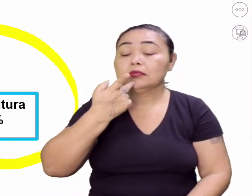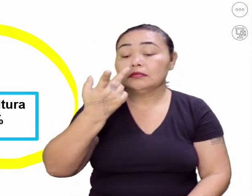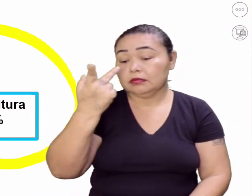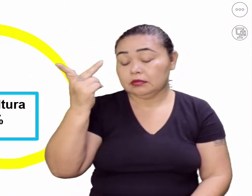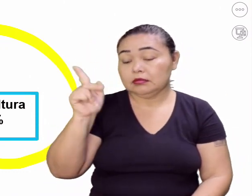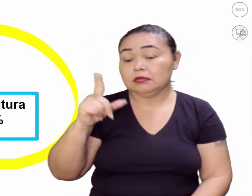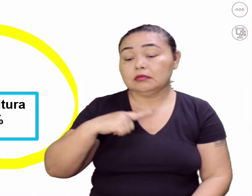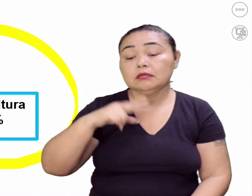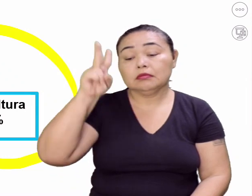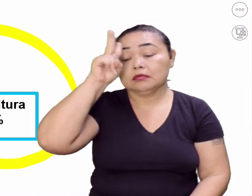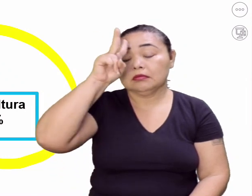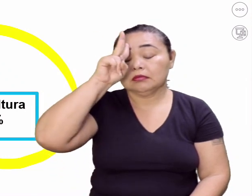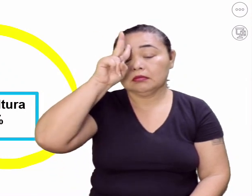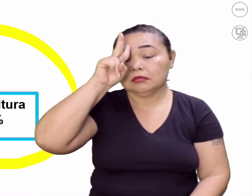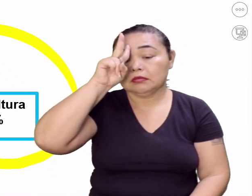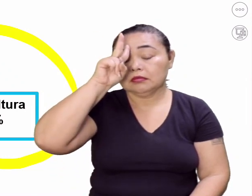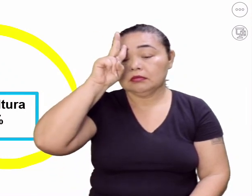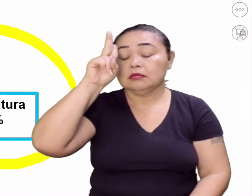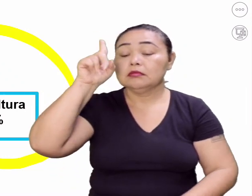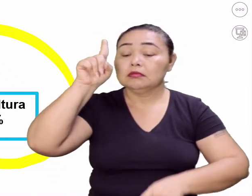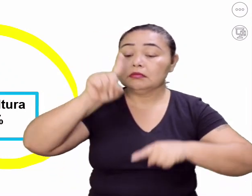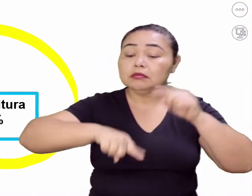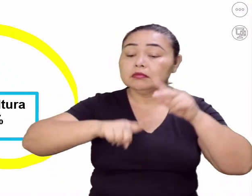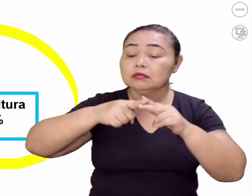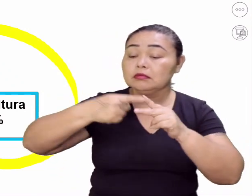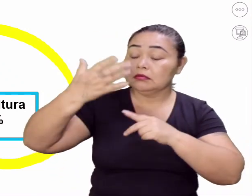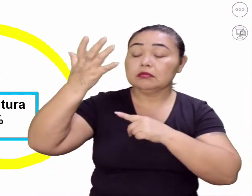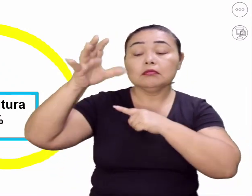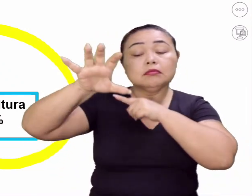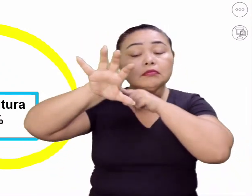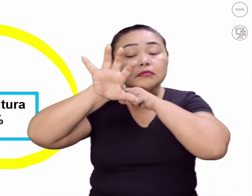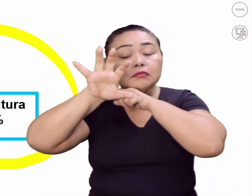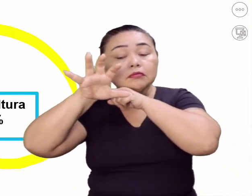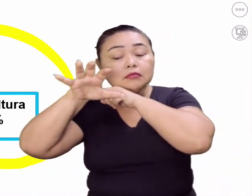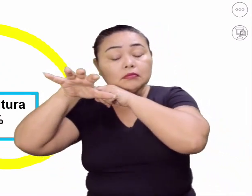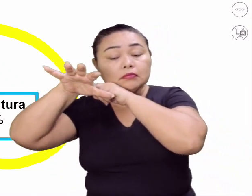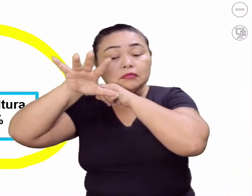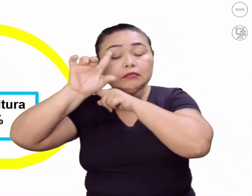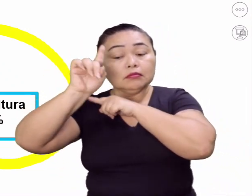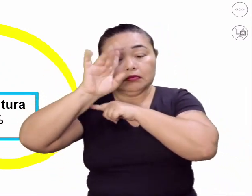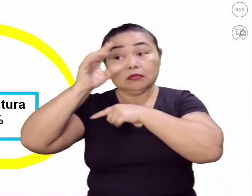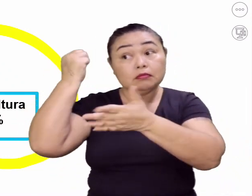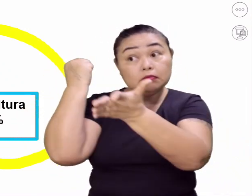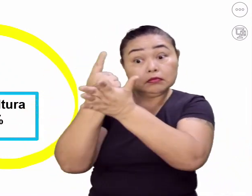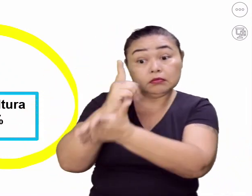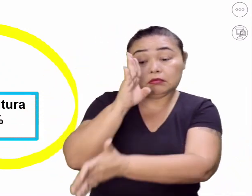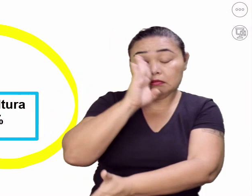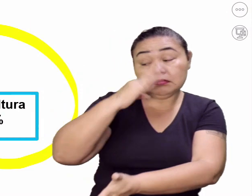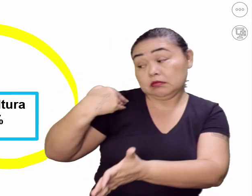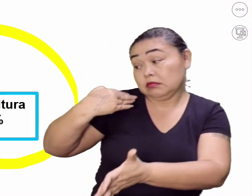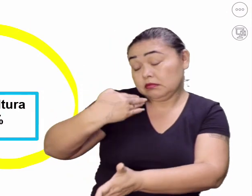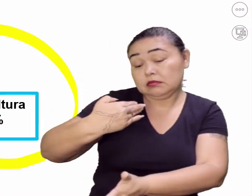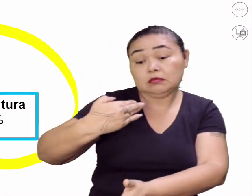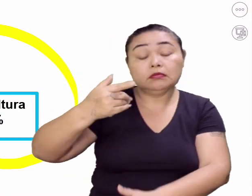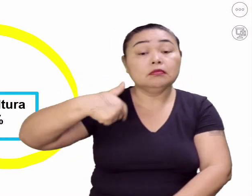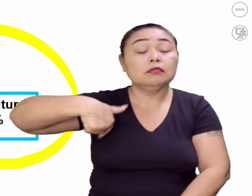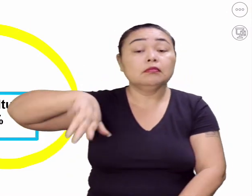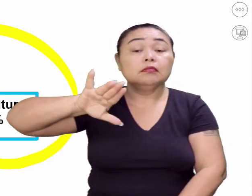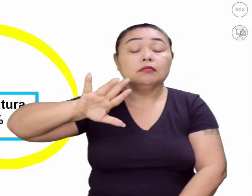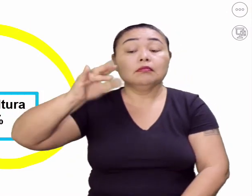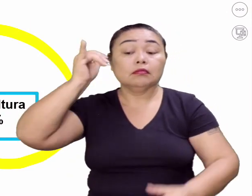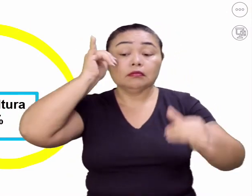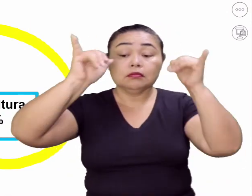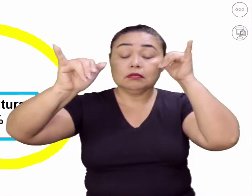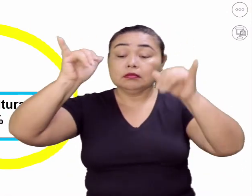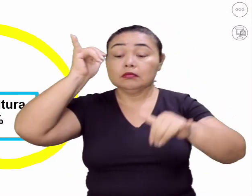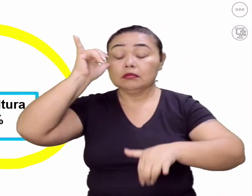lembrei de um equipamento via satélite que foi comprado pelo Brasil agora recentemente para evitar